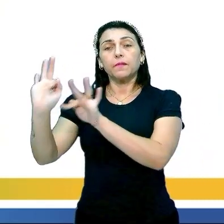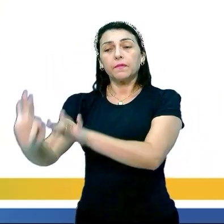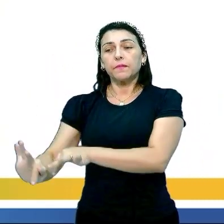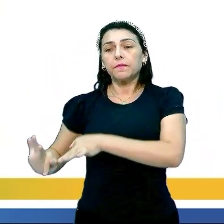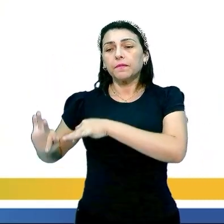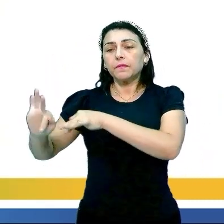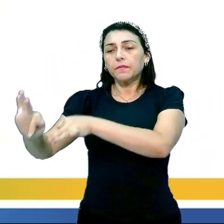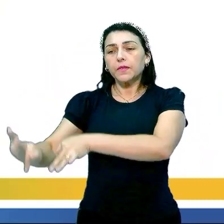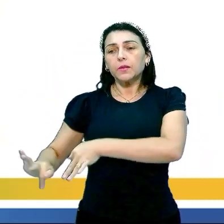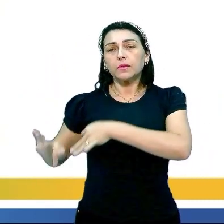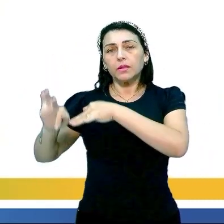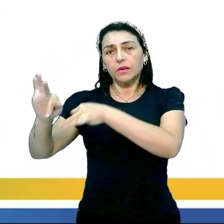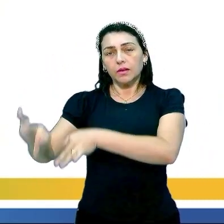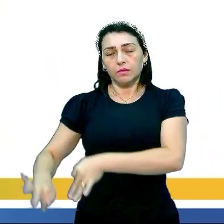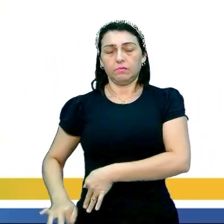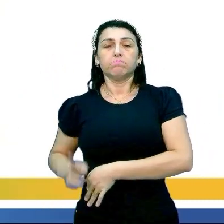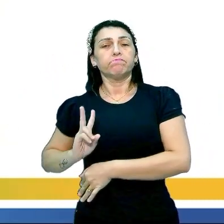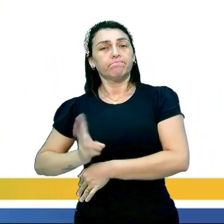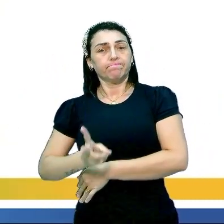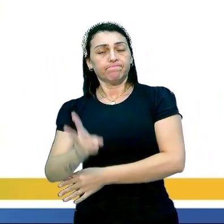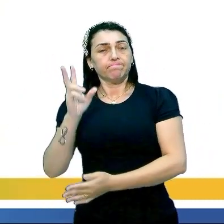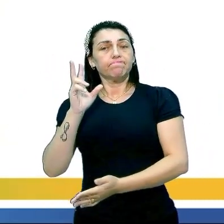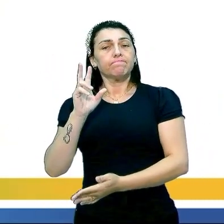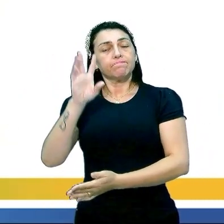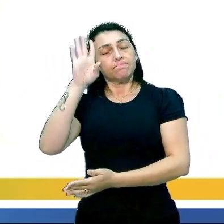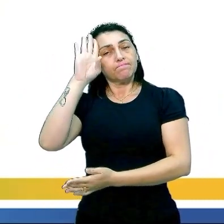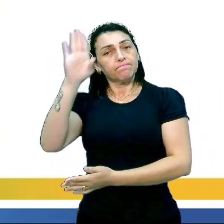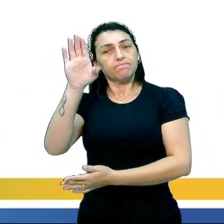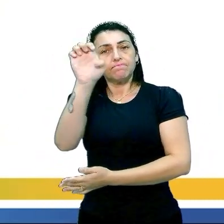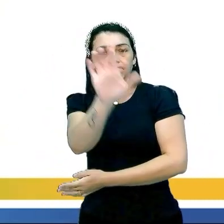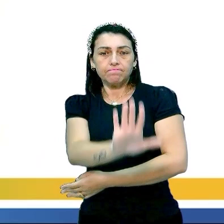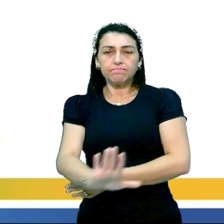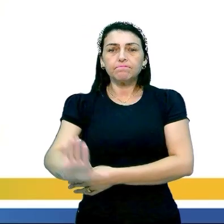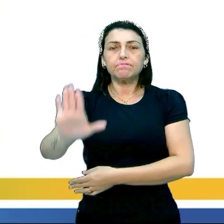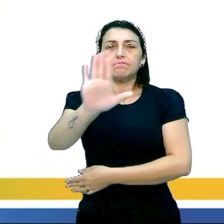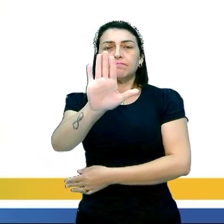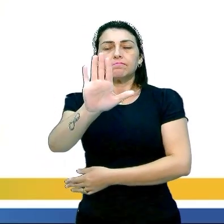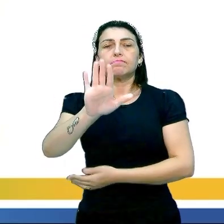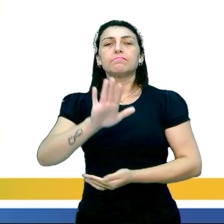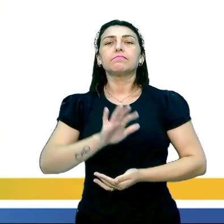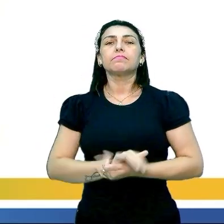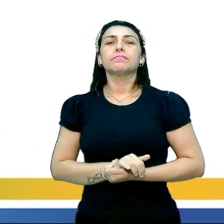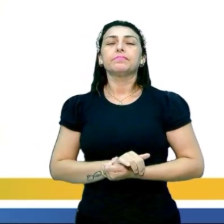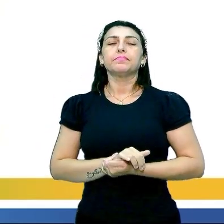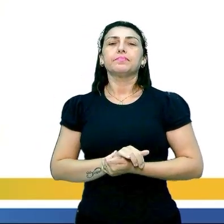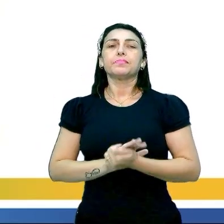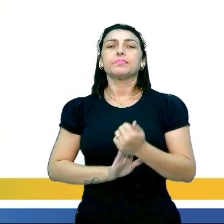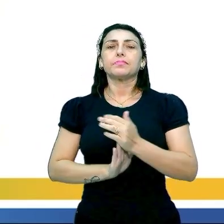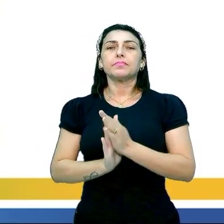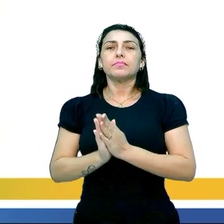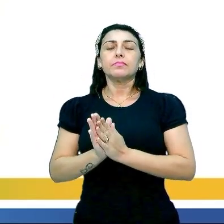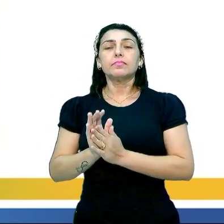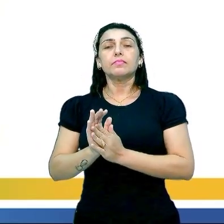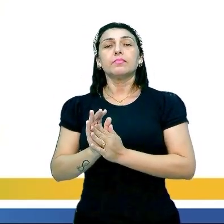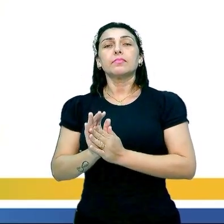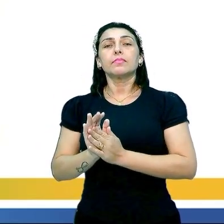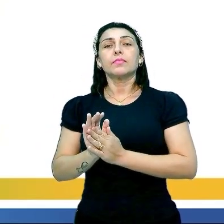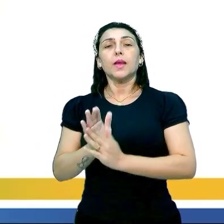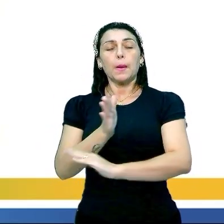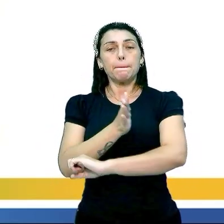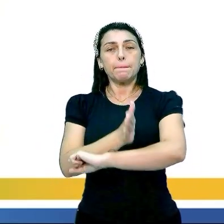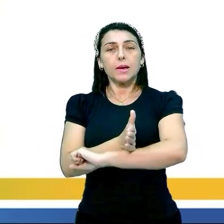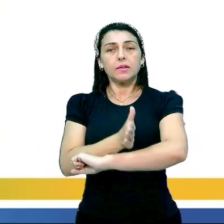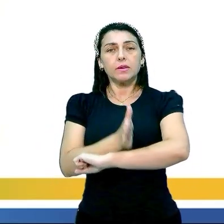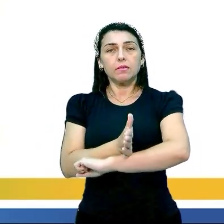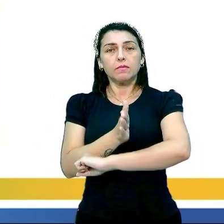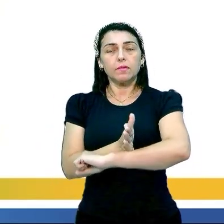feudal. Esse modo ele prevaleceu principalmente na Europa, principalmente na Europa medieval. E